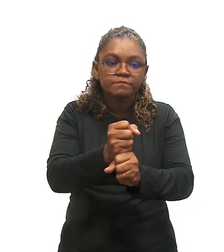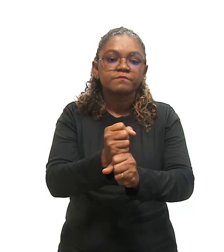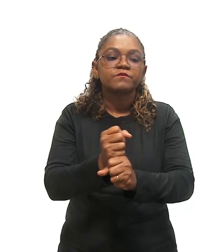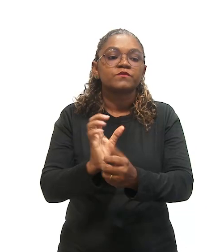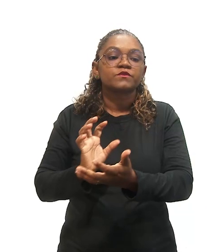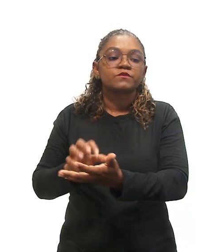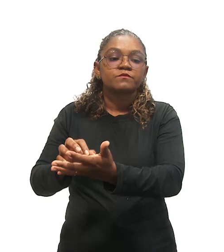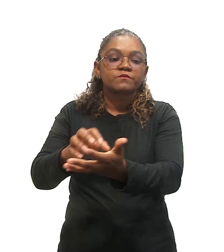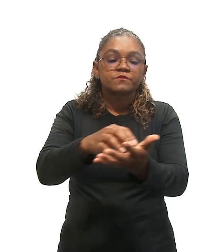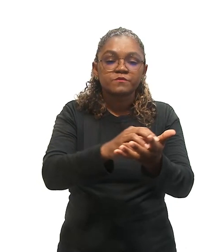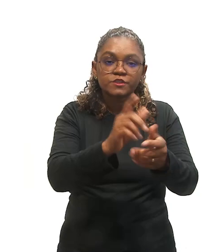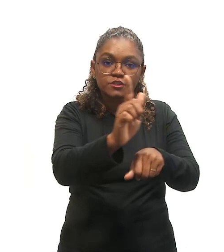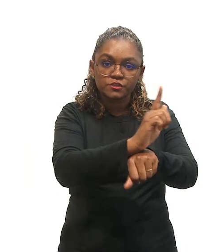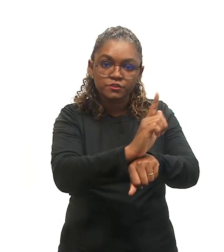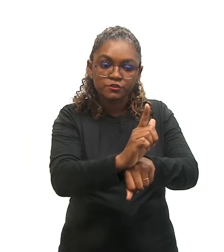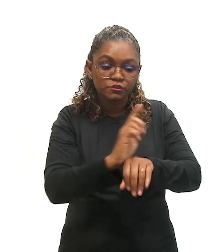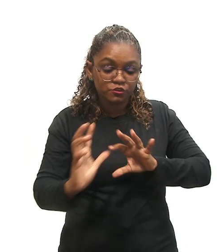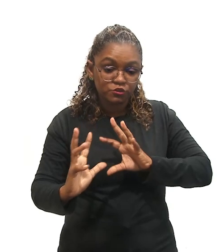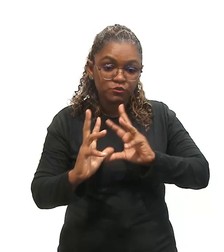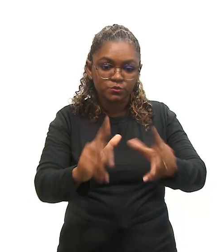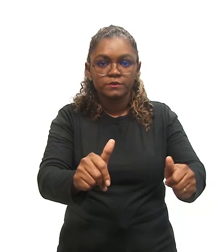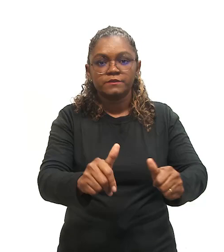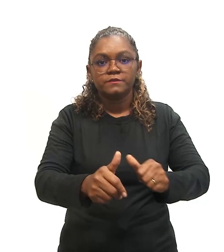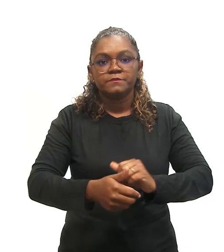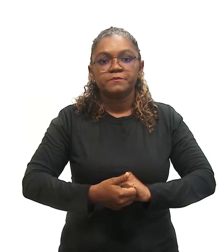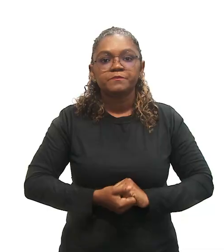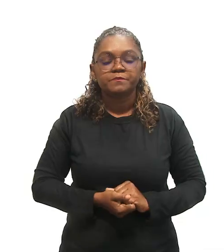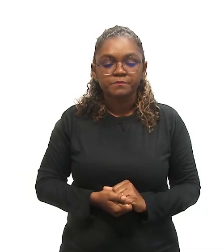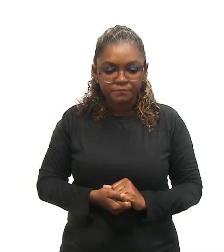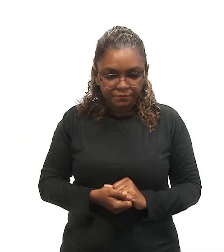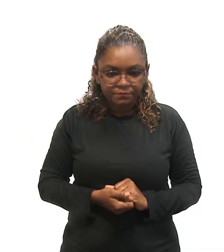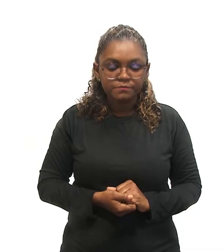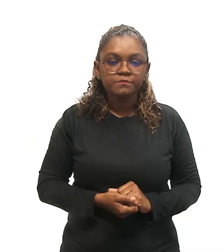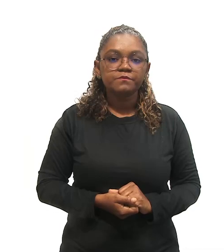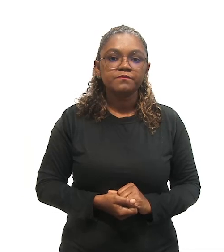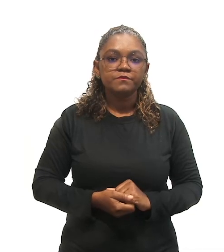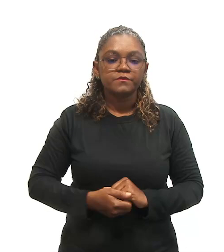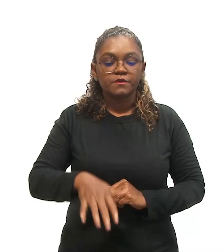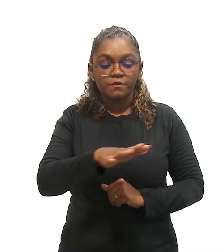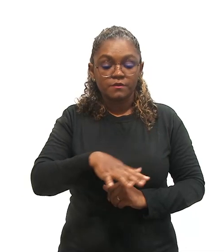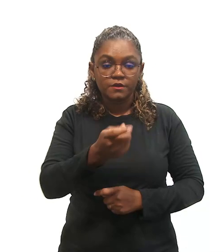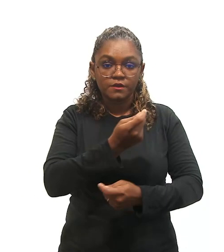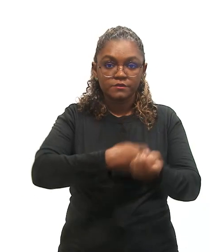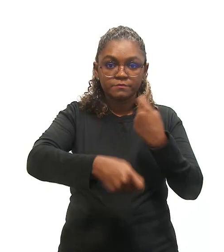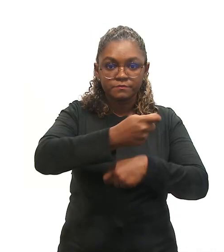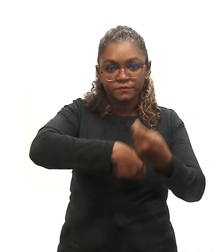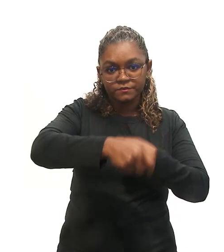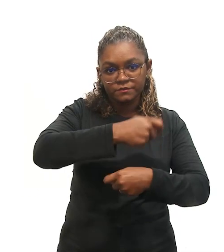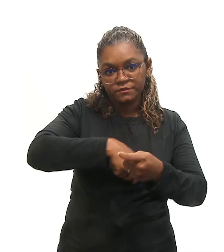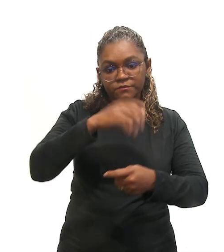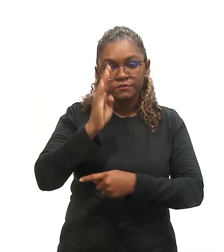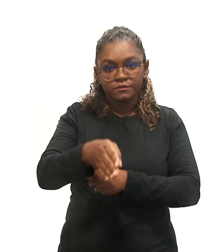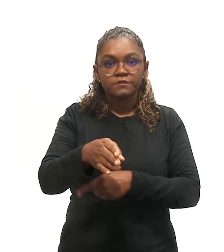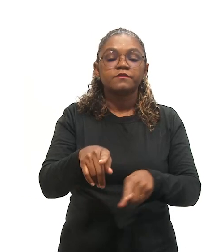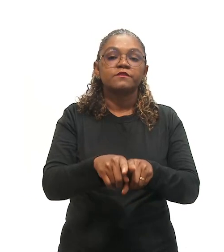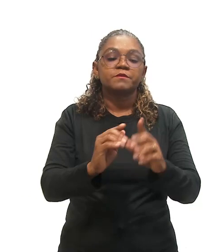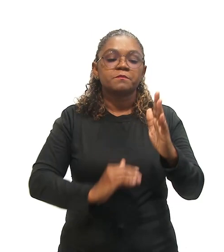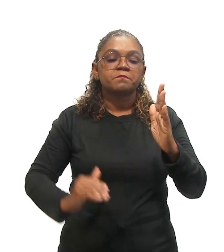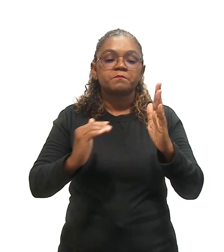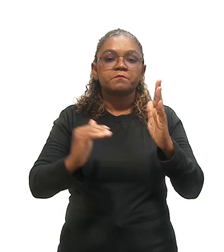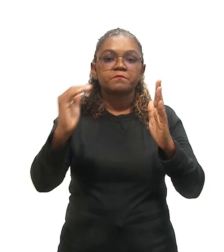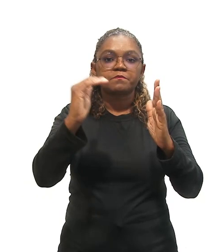de todas as unidades gestoras, no âmbito da administração direta